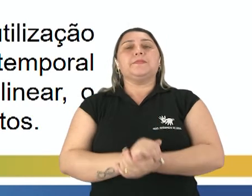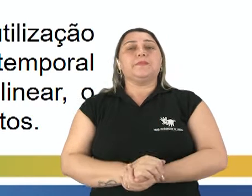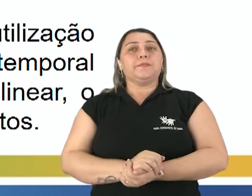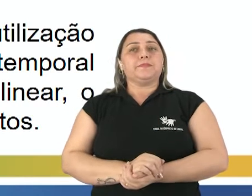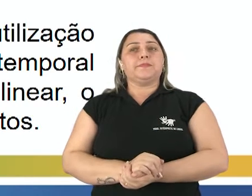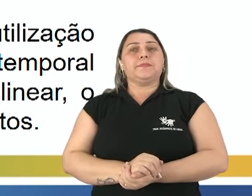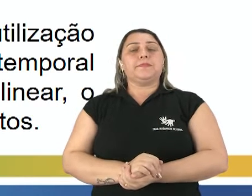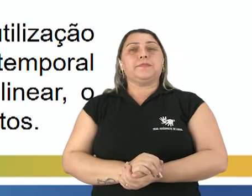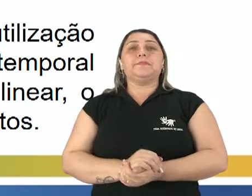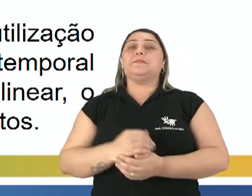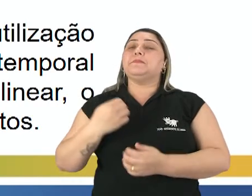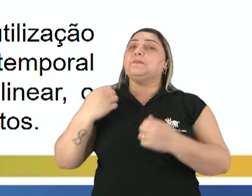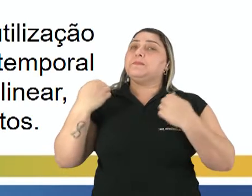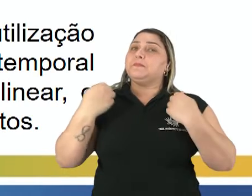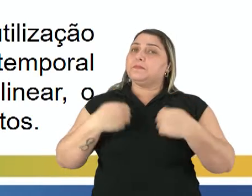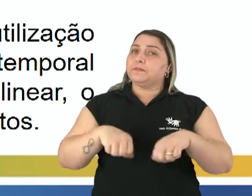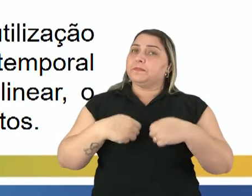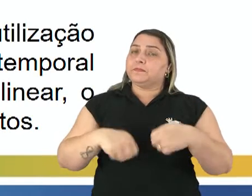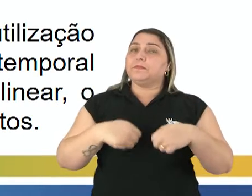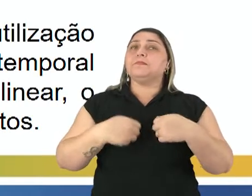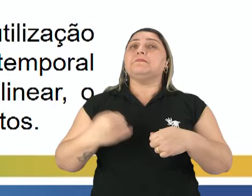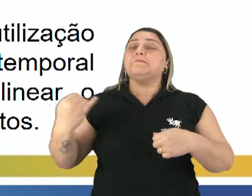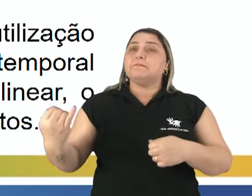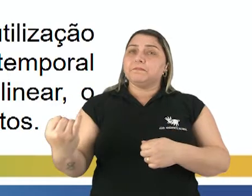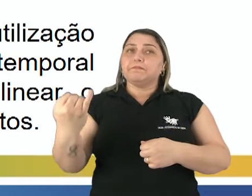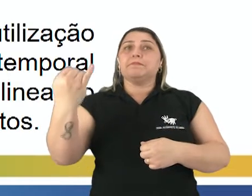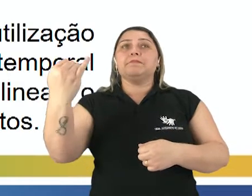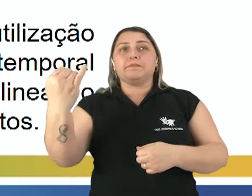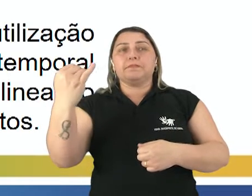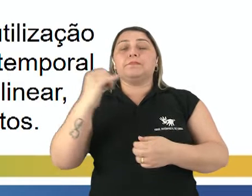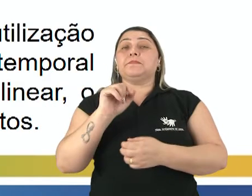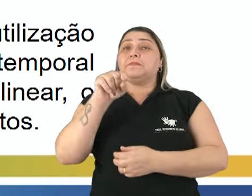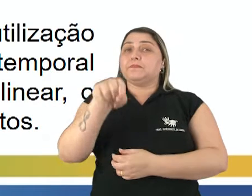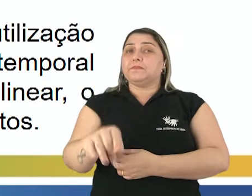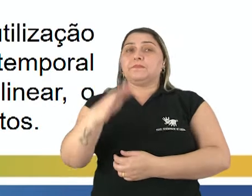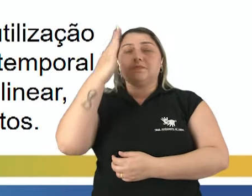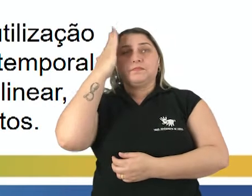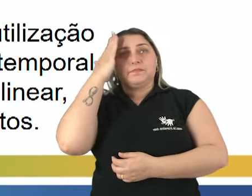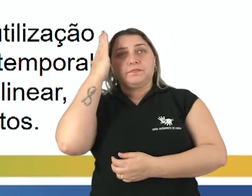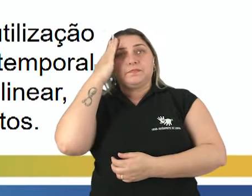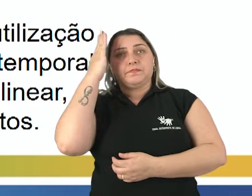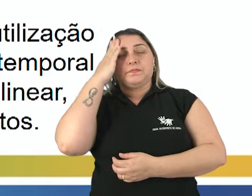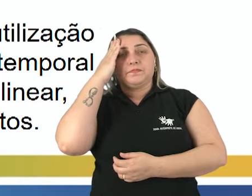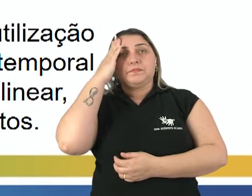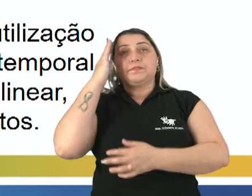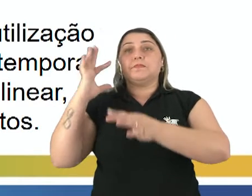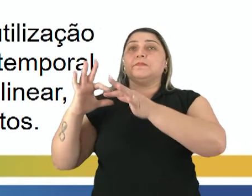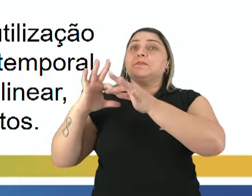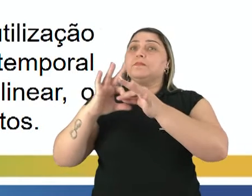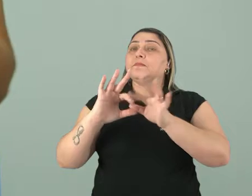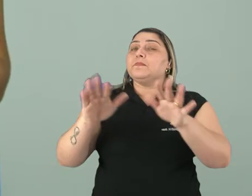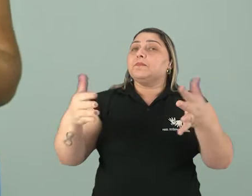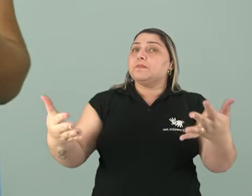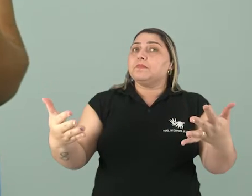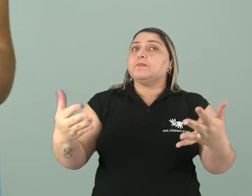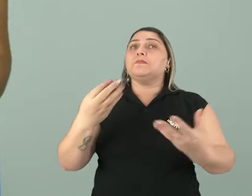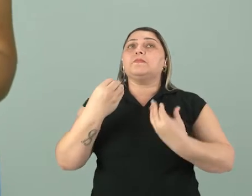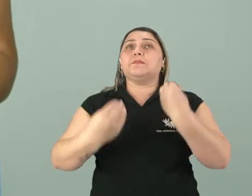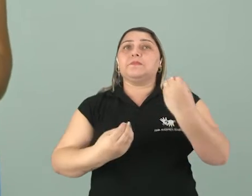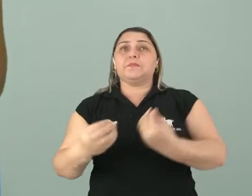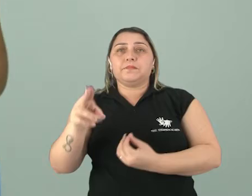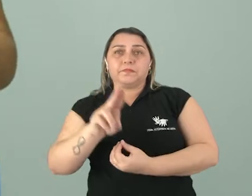é necessário, é preciso, é importantíssimo você saber que conectivos são esses e